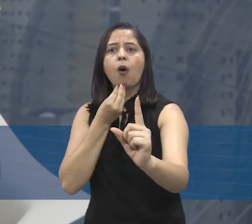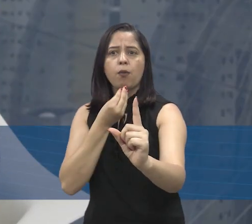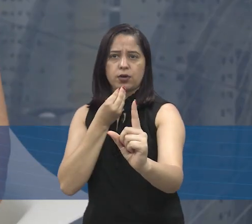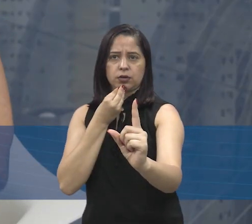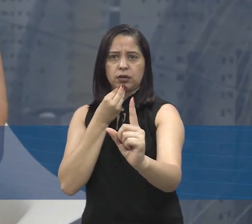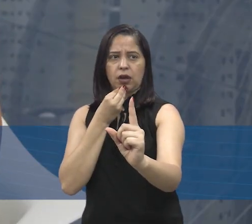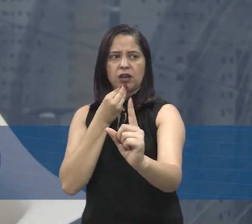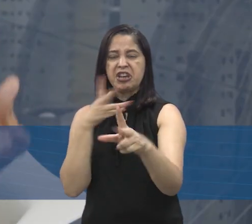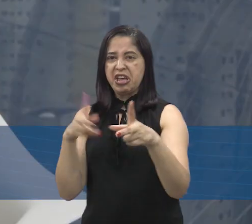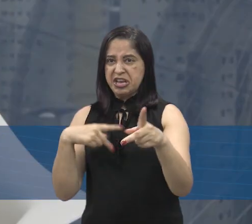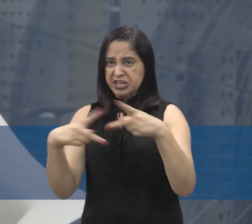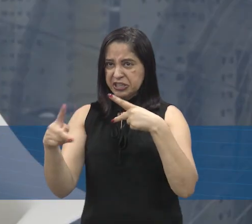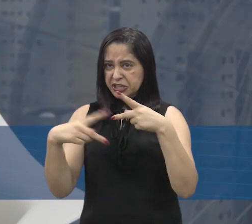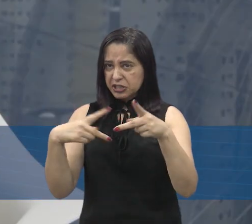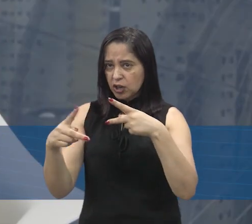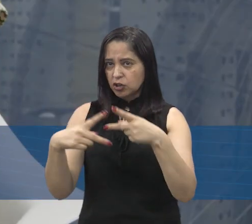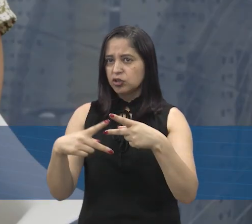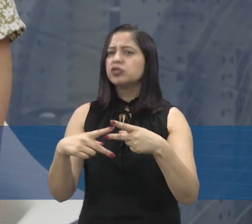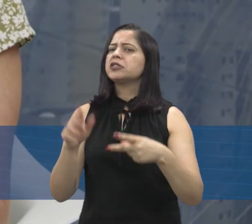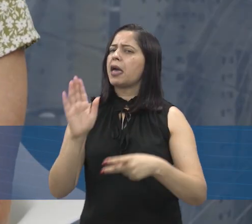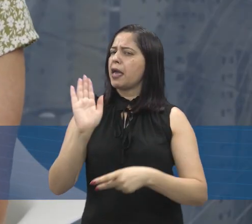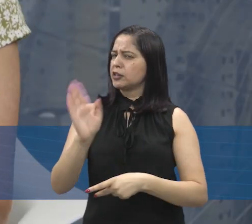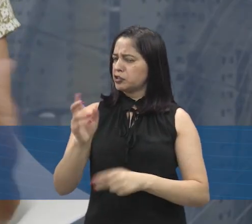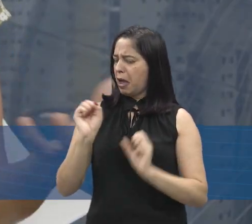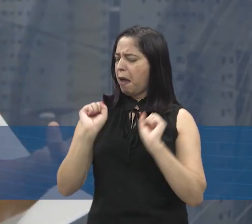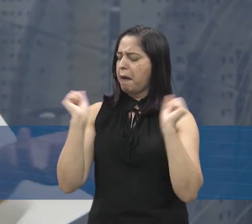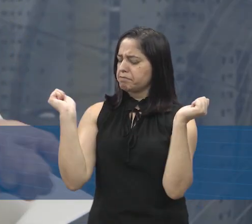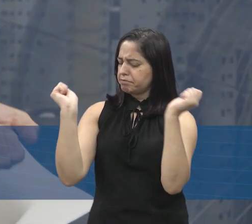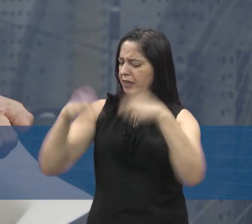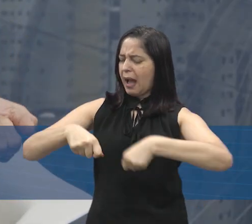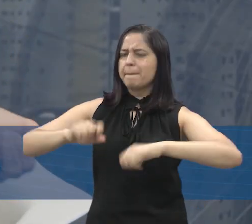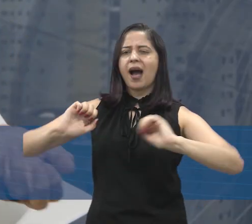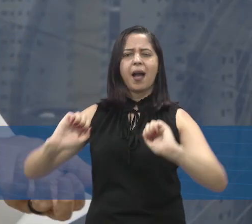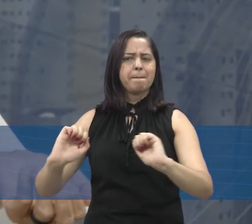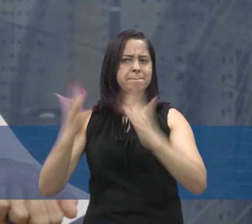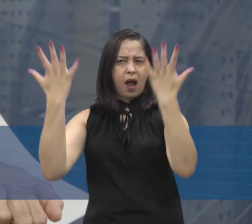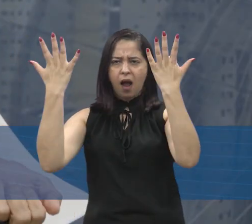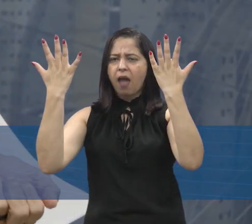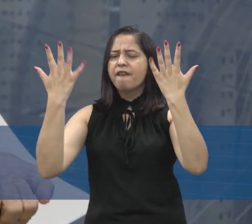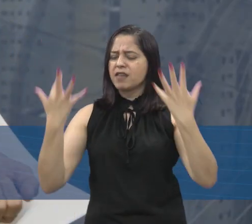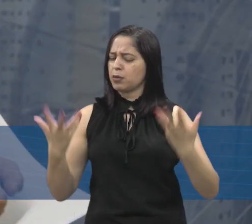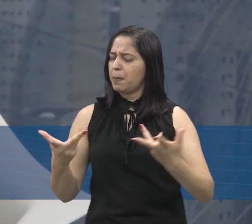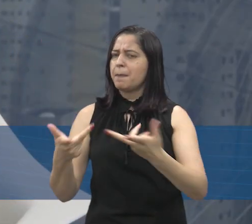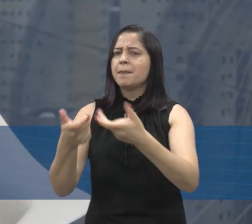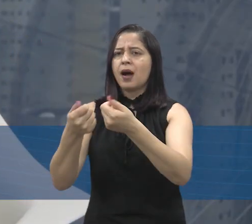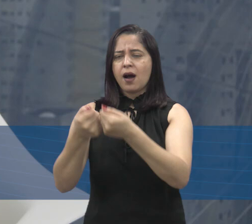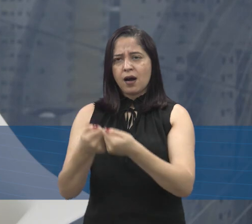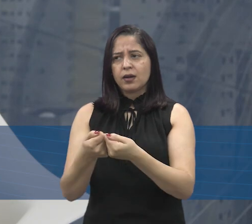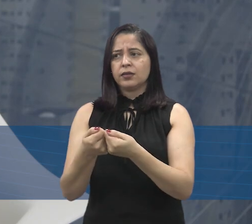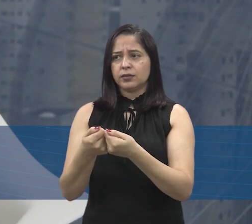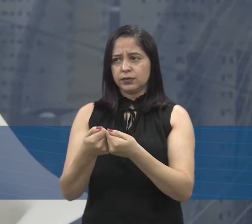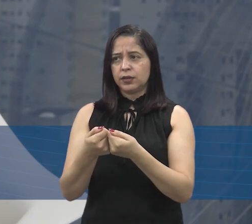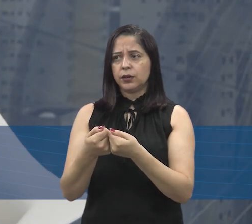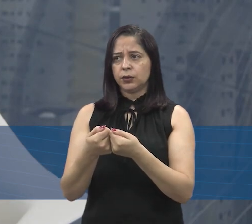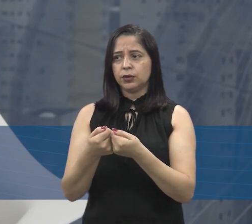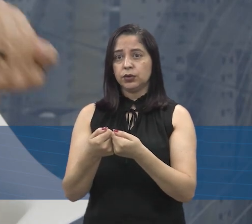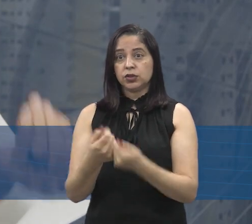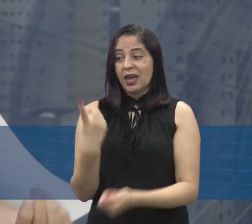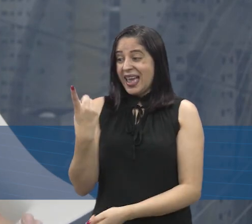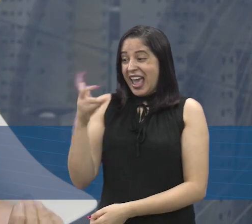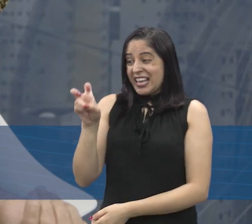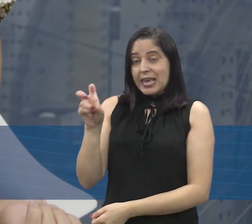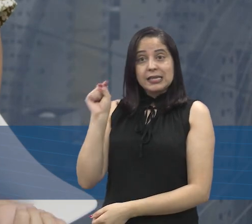São José já pode fazer o seu próprio revelando, o Revelando São José. Já é possível, né? Então, mostrava 15